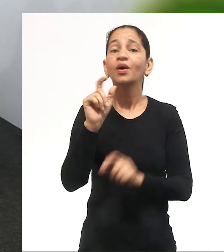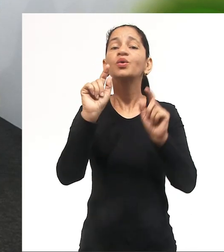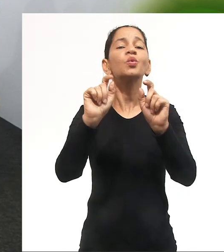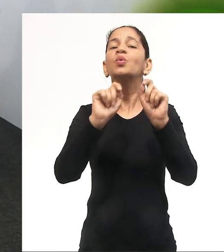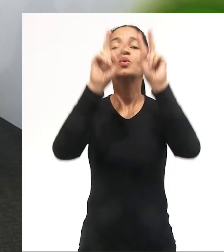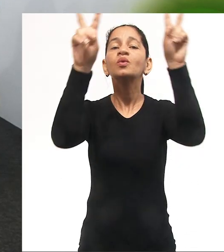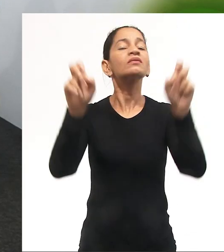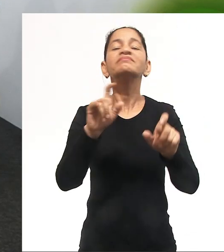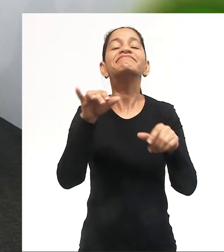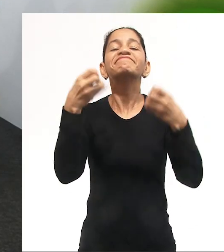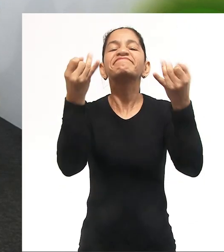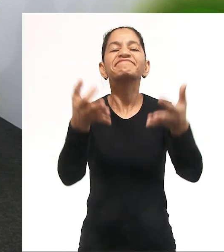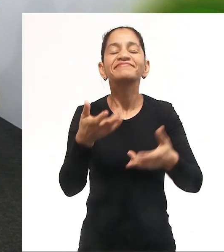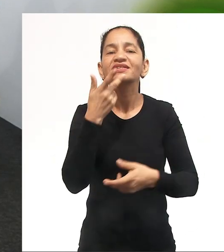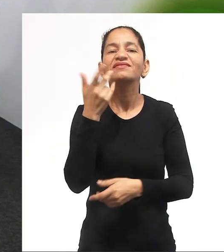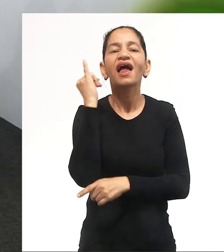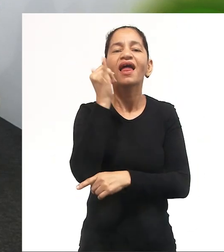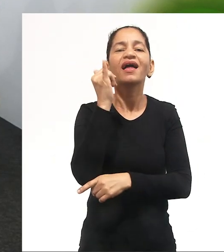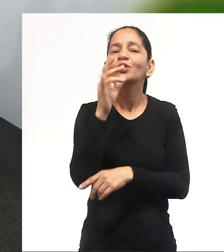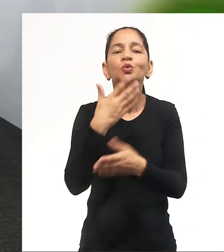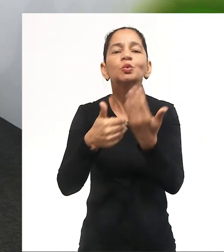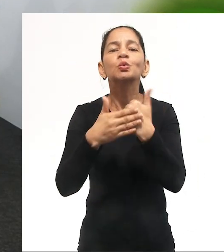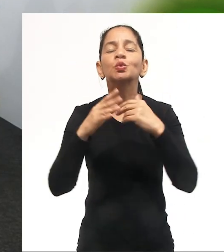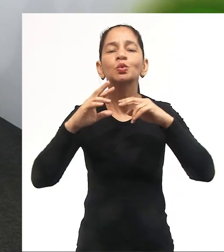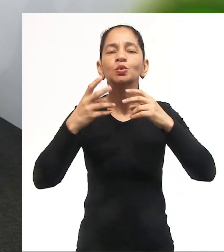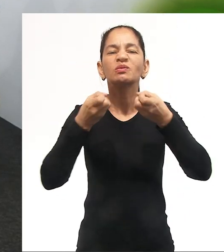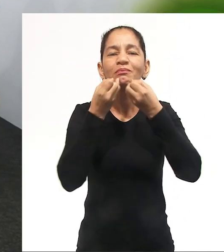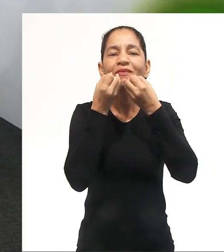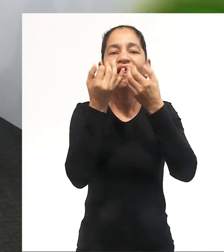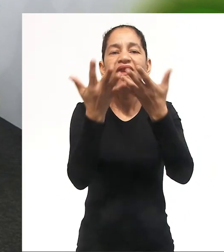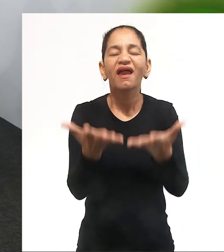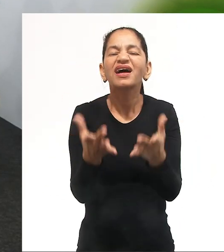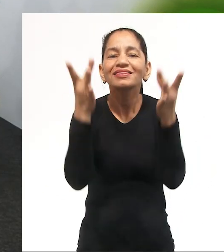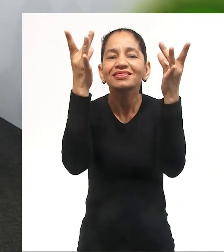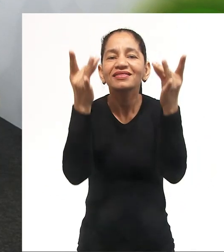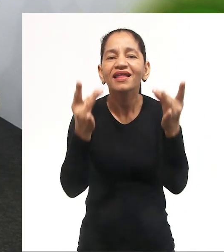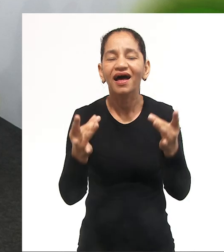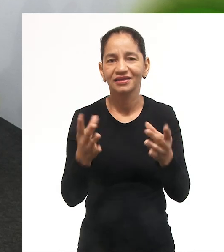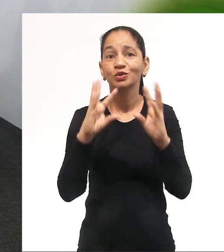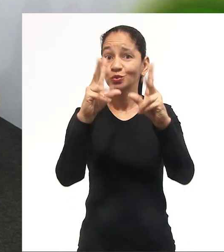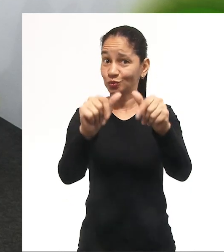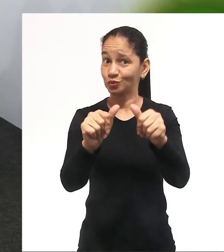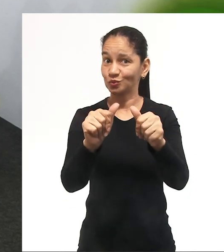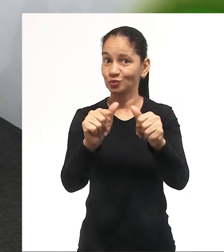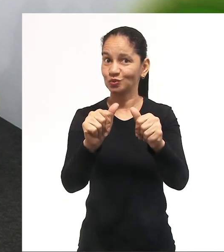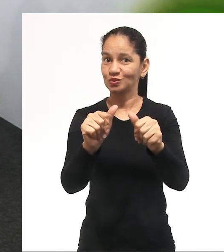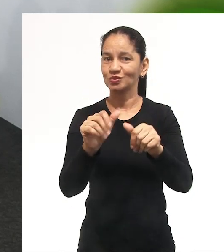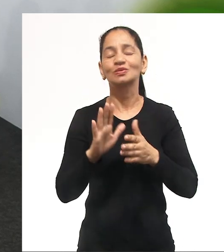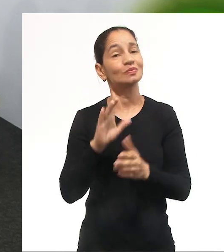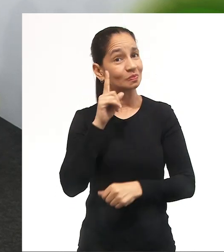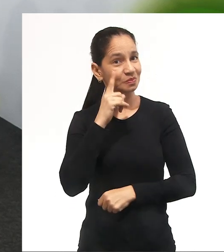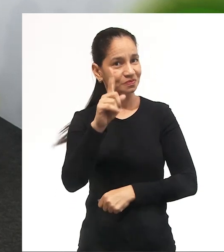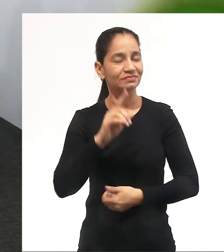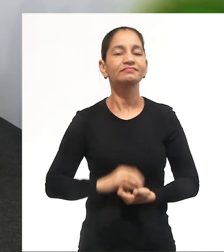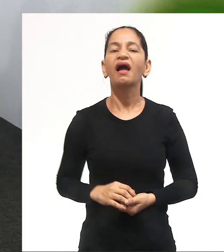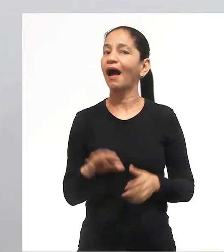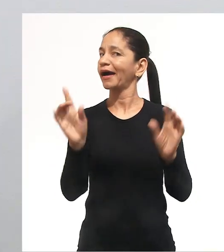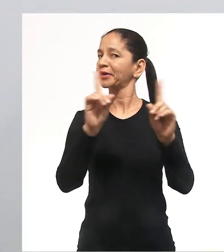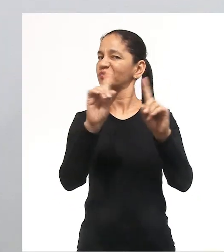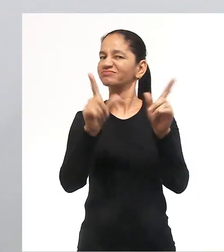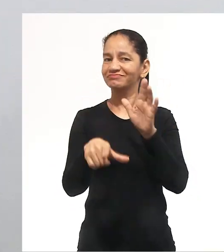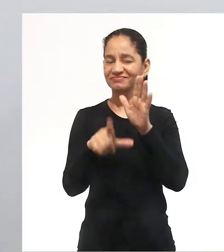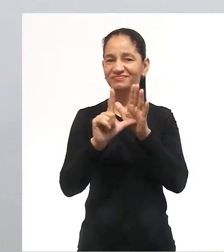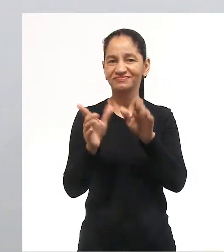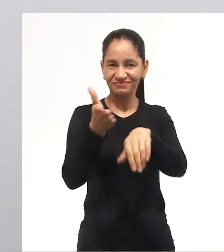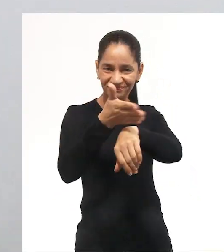é sobre o quê, Mildred? Conta tudo, não esconda nada, pessoa, ó, detalhe por detalhe. Ah, é assim, eu não sei não,